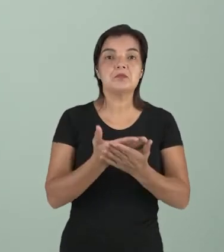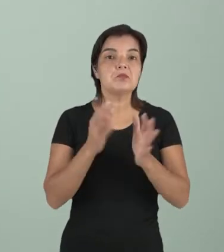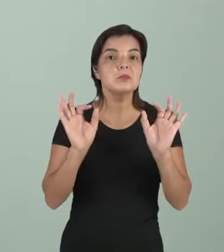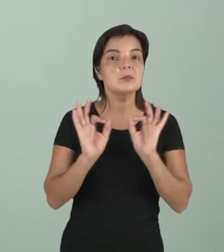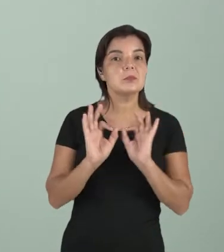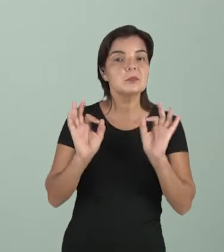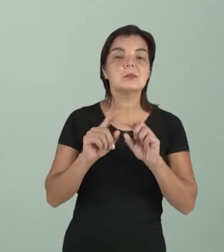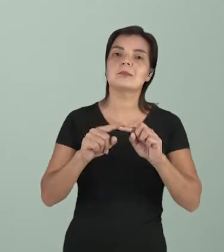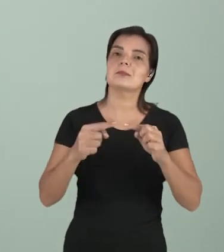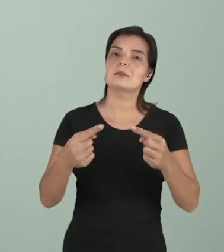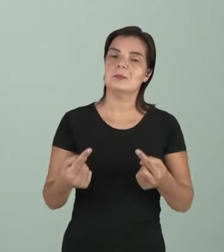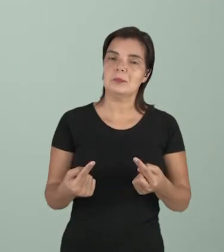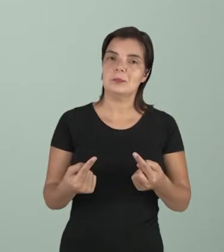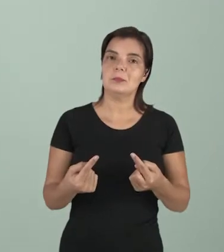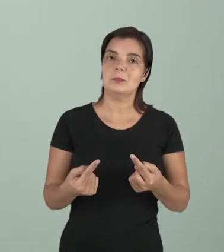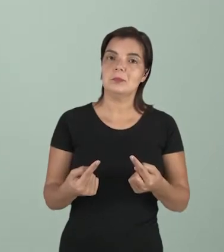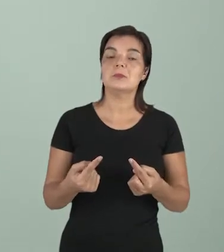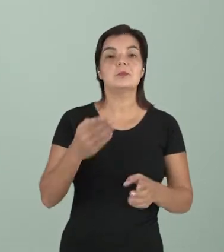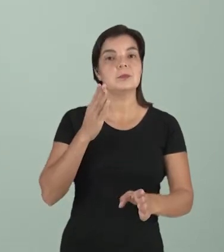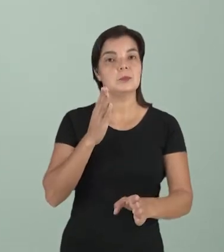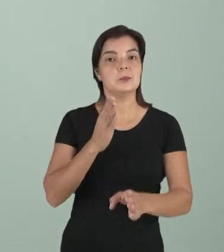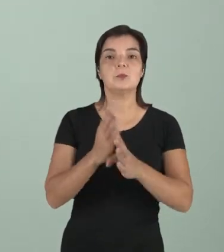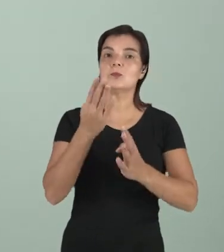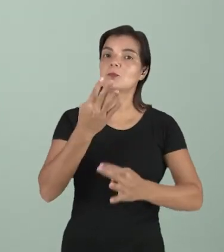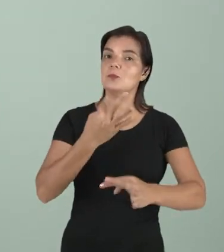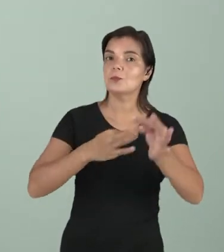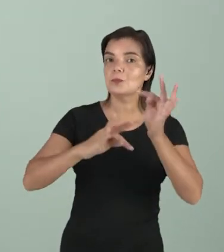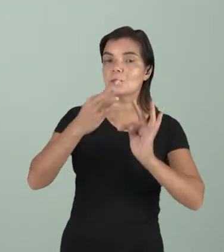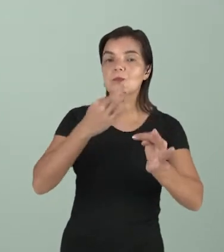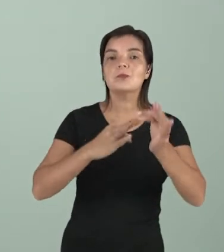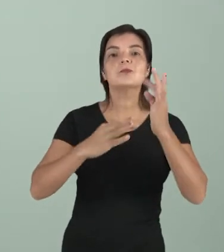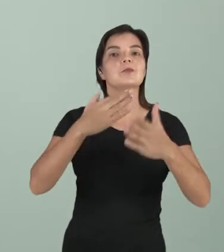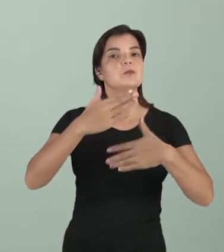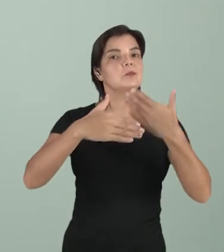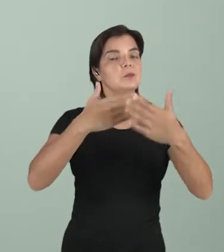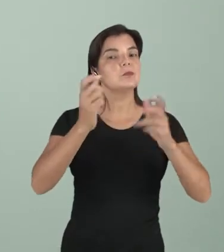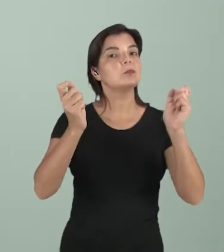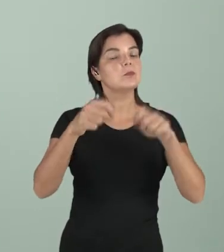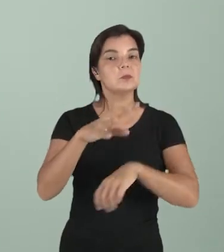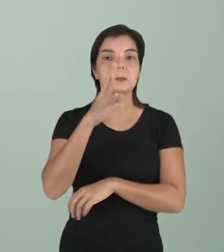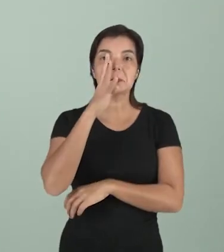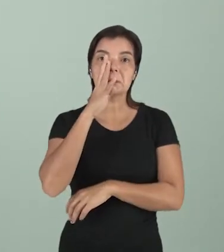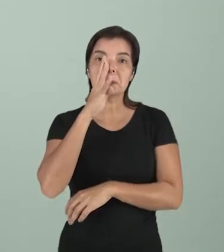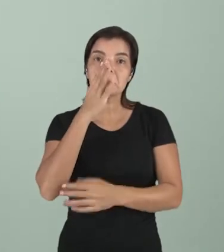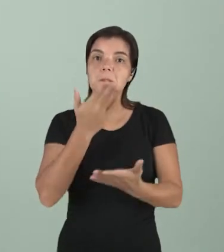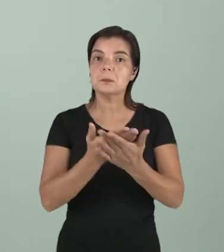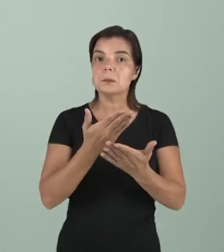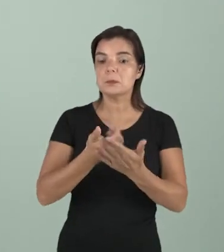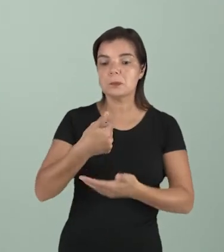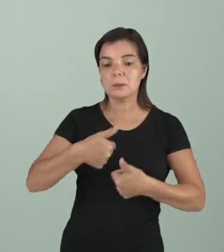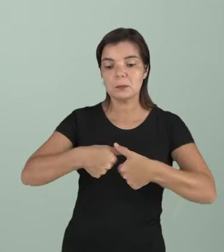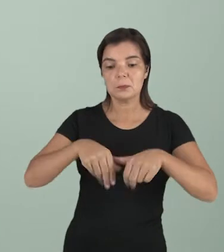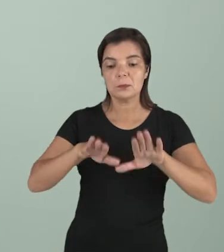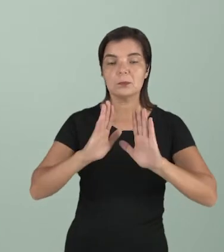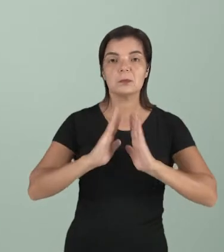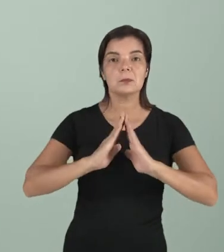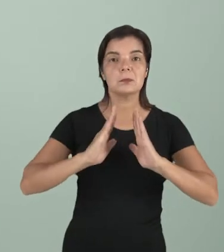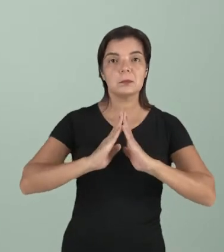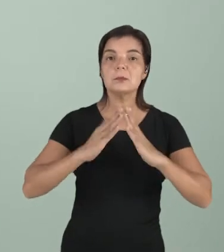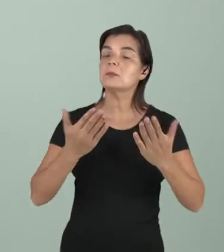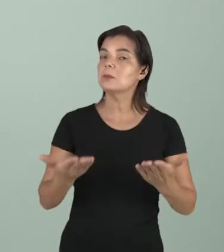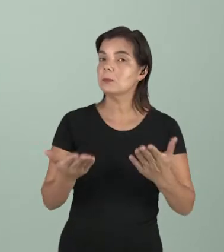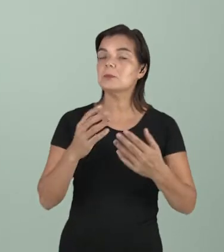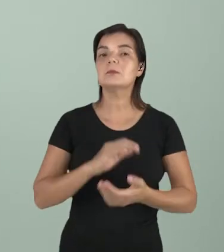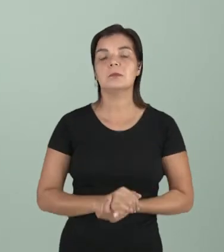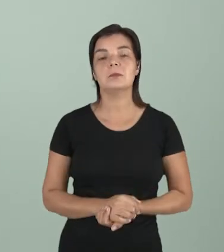aula, mas graças a avanços tecnológicos, nós podemos assistir aula sem sair de casa. Então, aí é